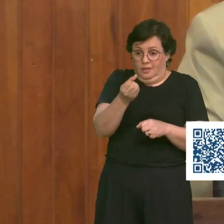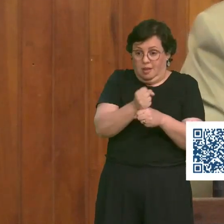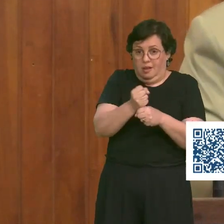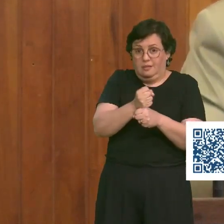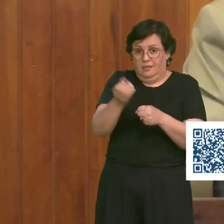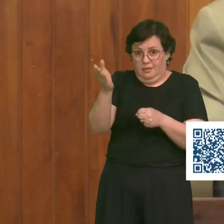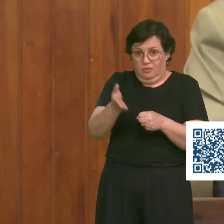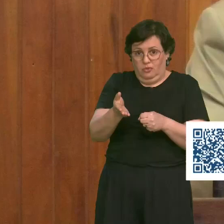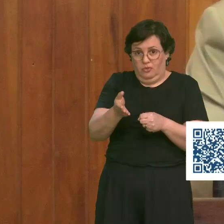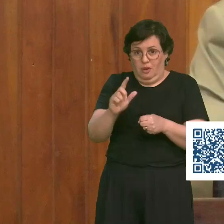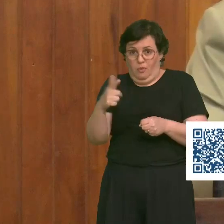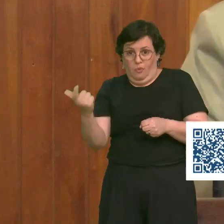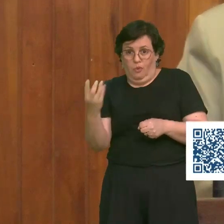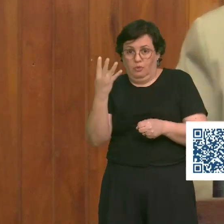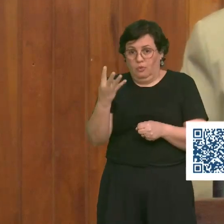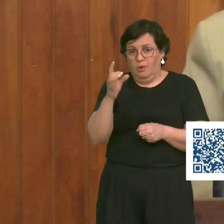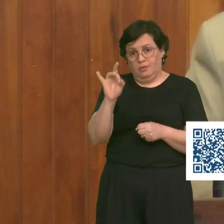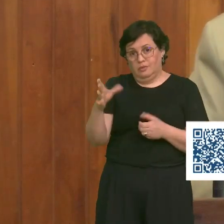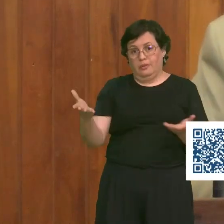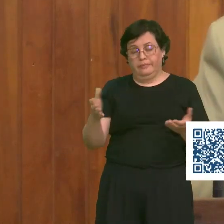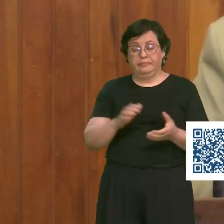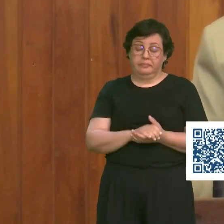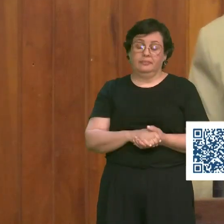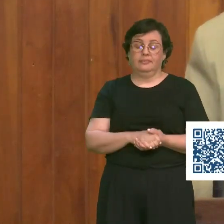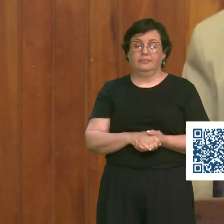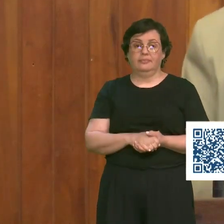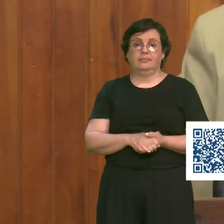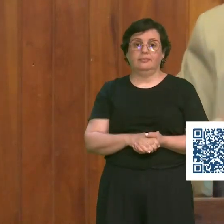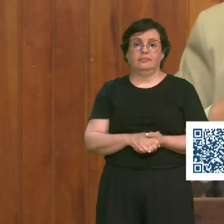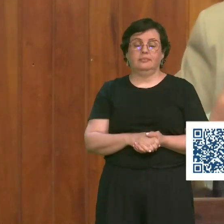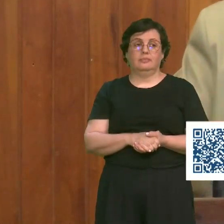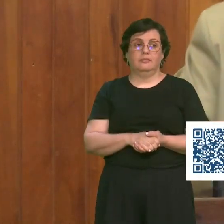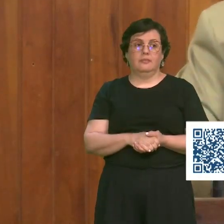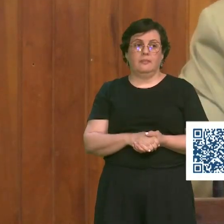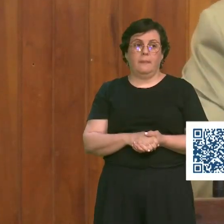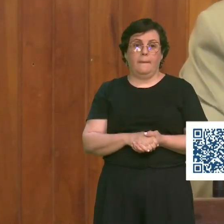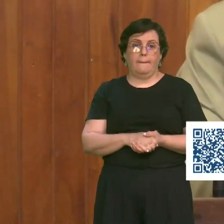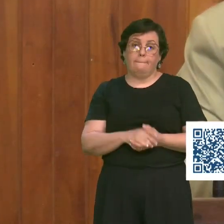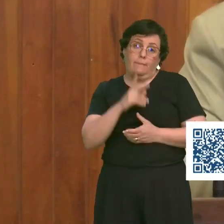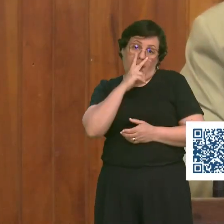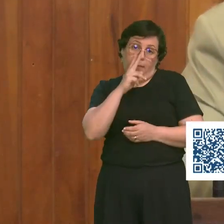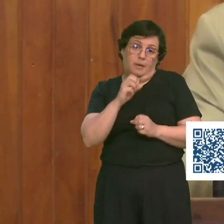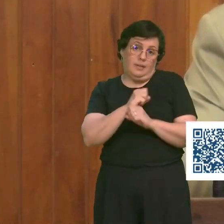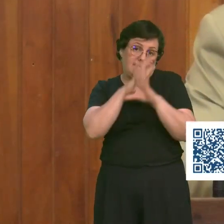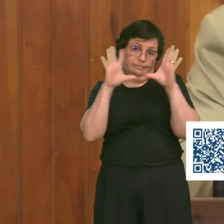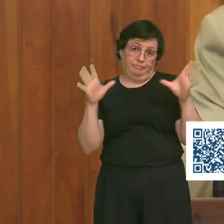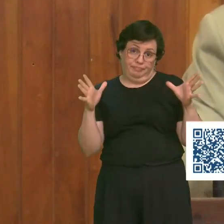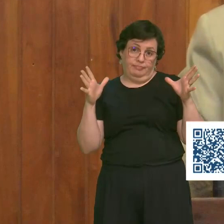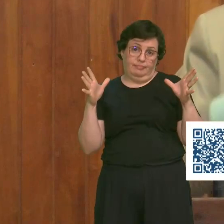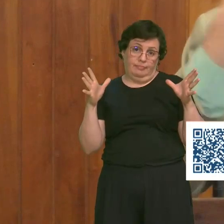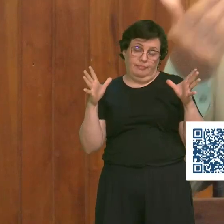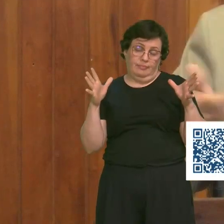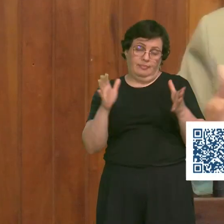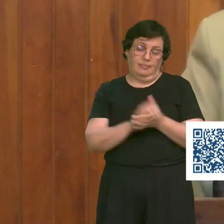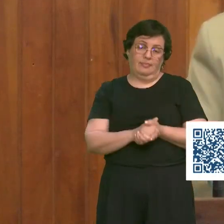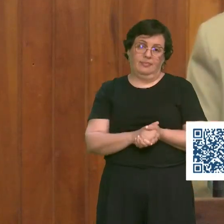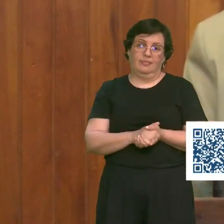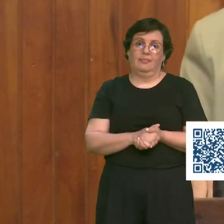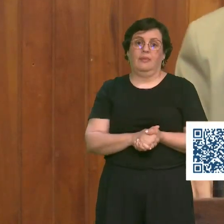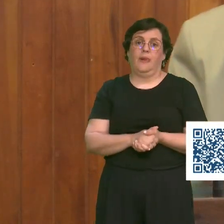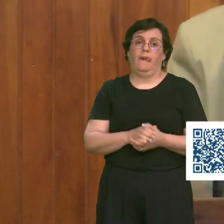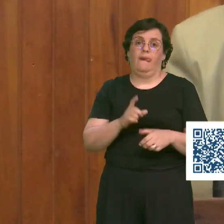que tem que investir mais isso me parece óbvio né até porque o tempo de